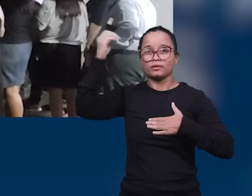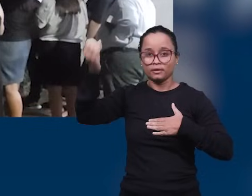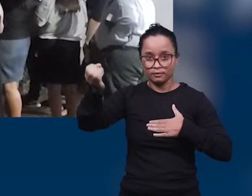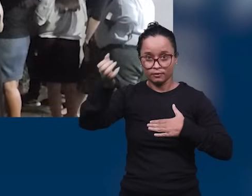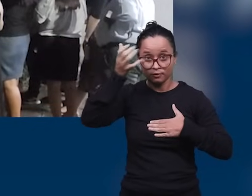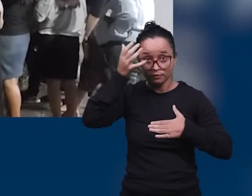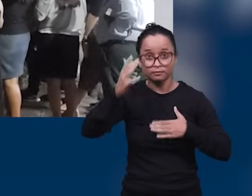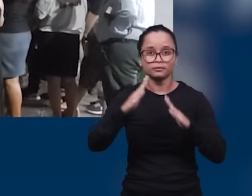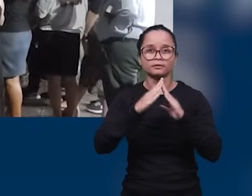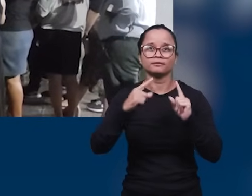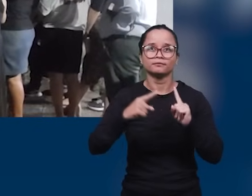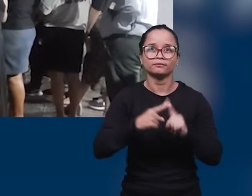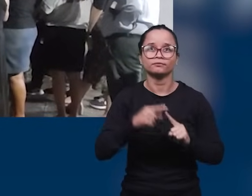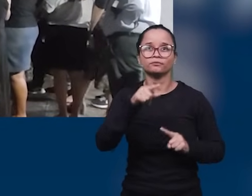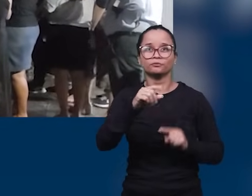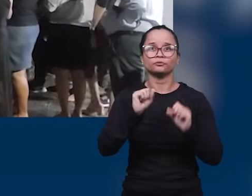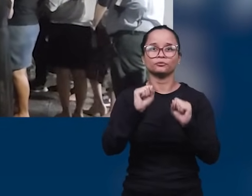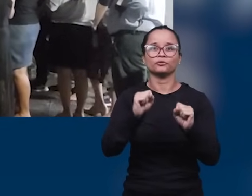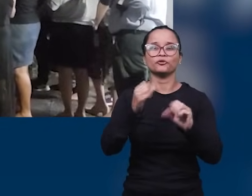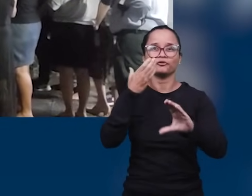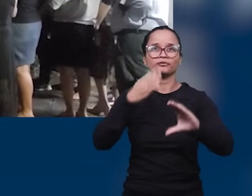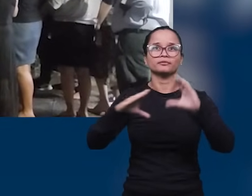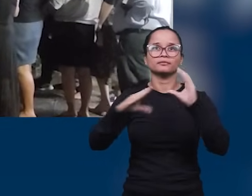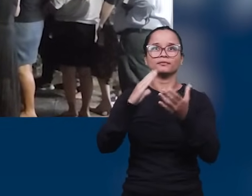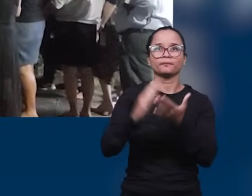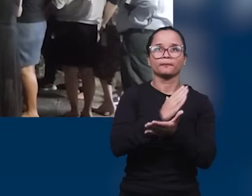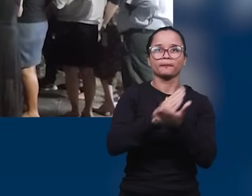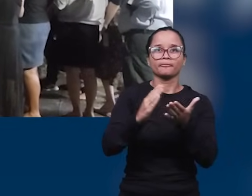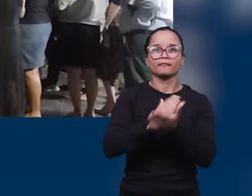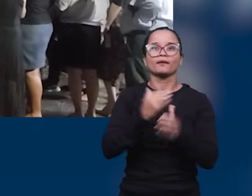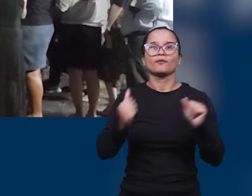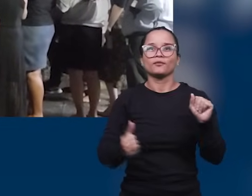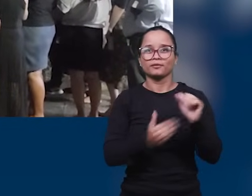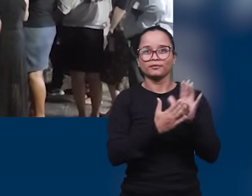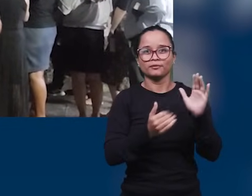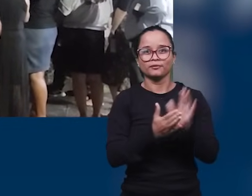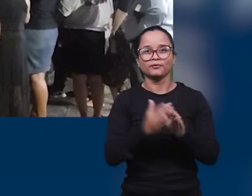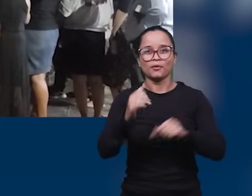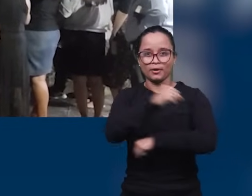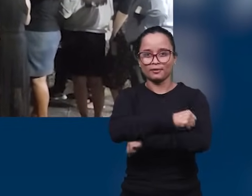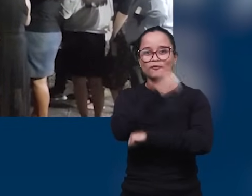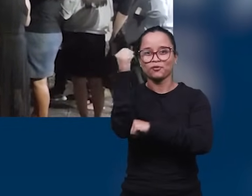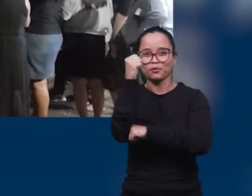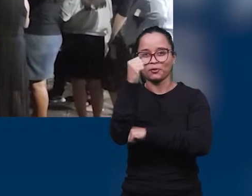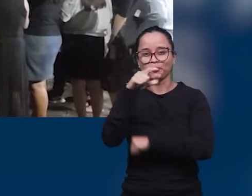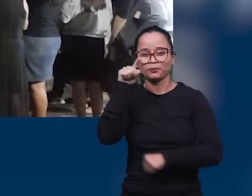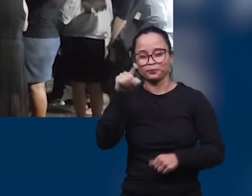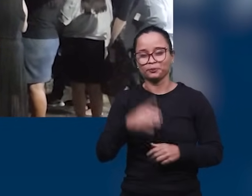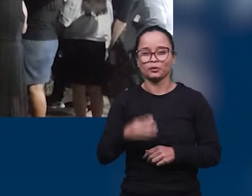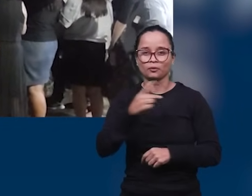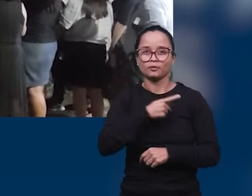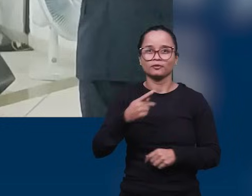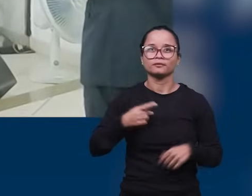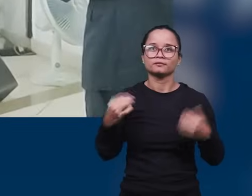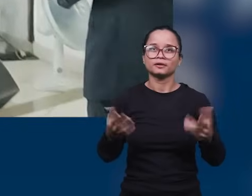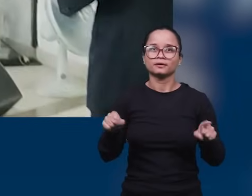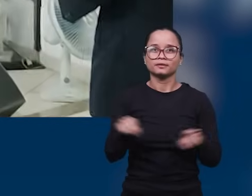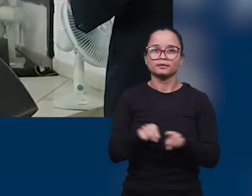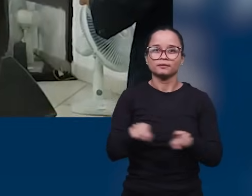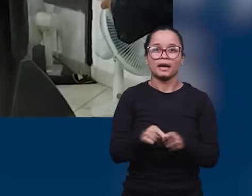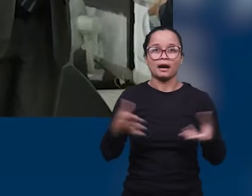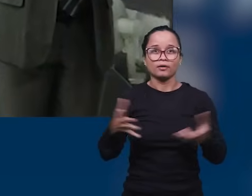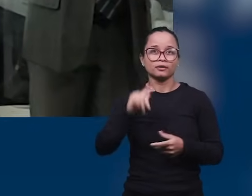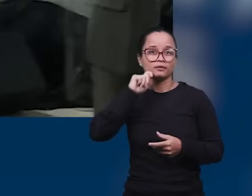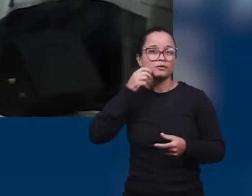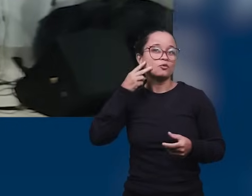revelação para que a igreja, assim, pudesse cantar alguns louvores ali na janela do pastor. Agora